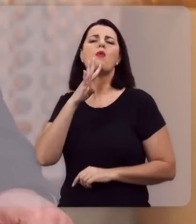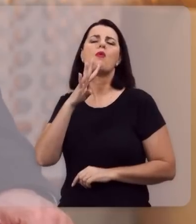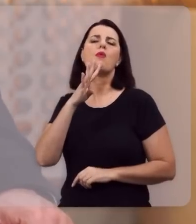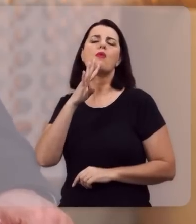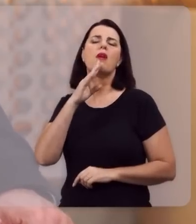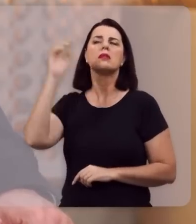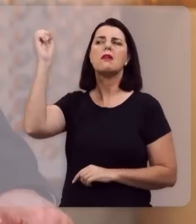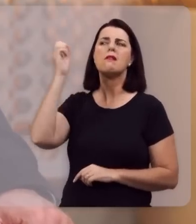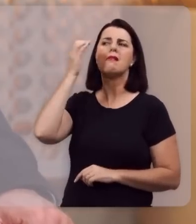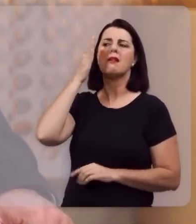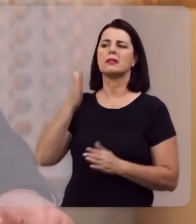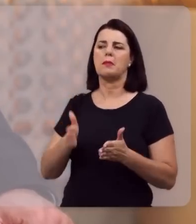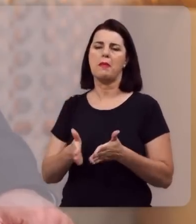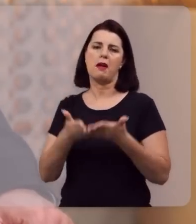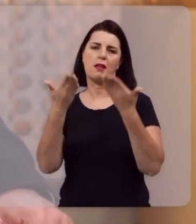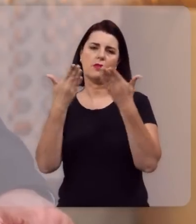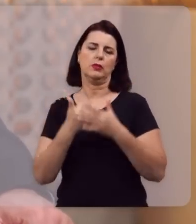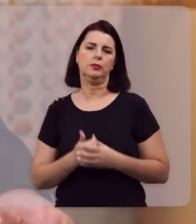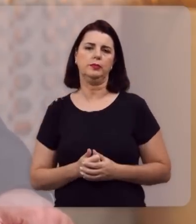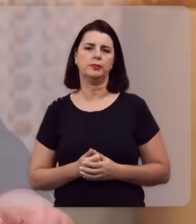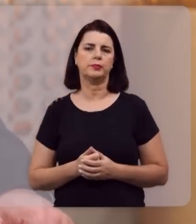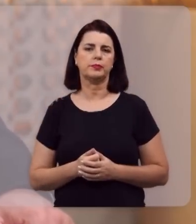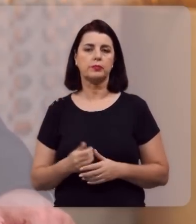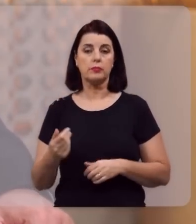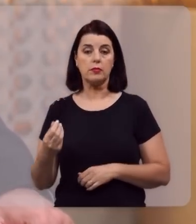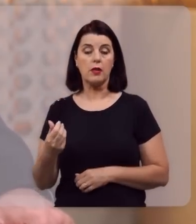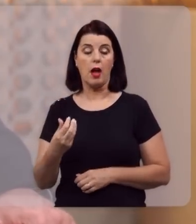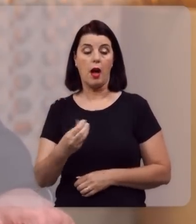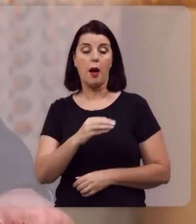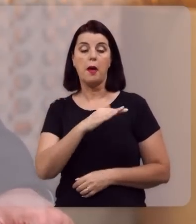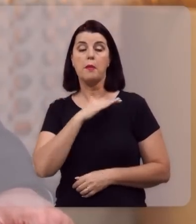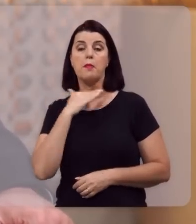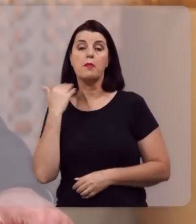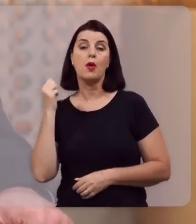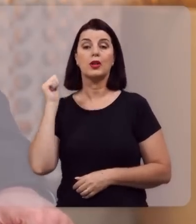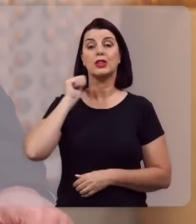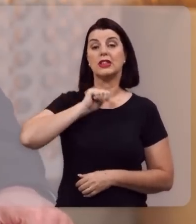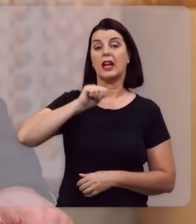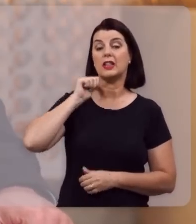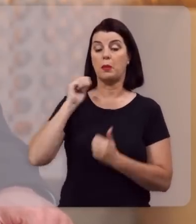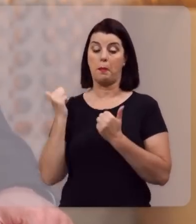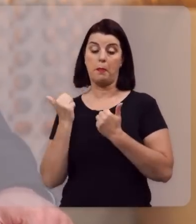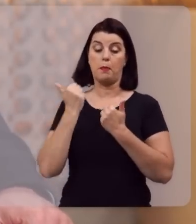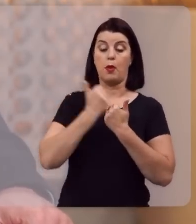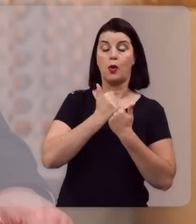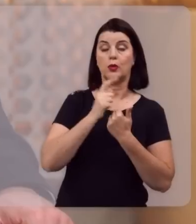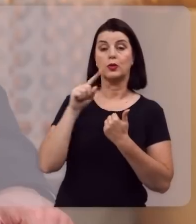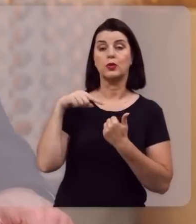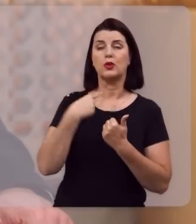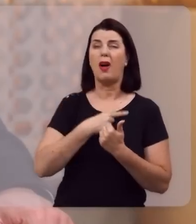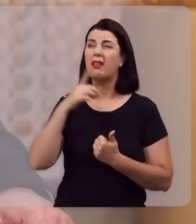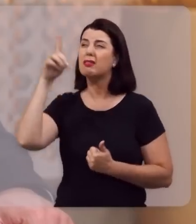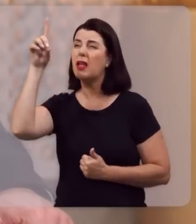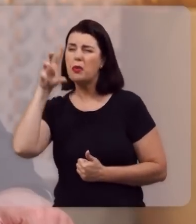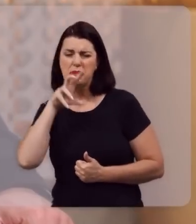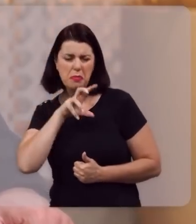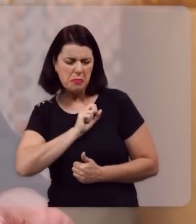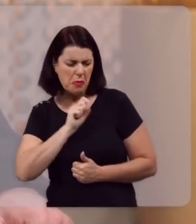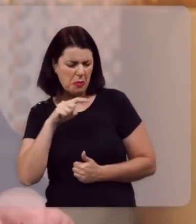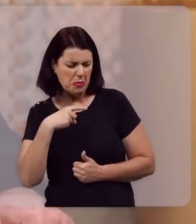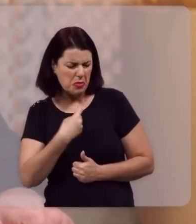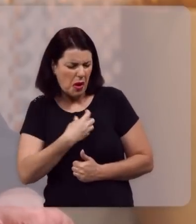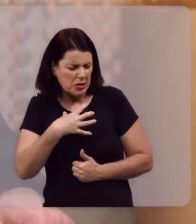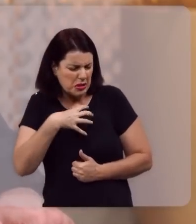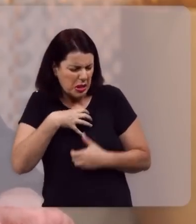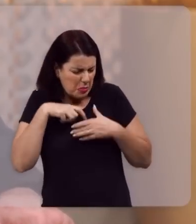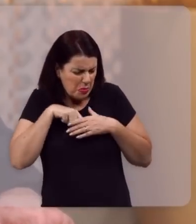dessa graça maravilhosa. A morte vicária do Senhor Jesus, ou seja, substitutiva. Deus nos amou de tal maneira